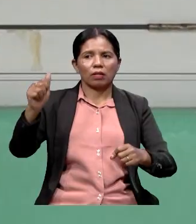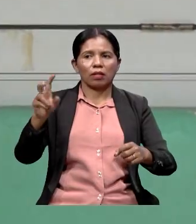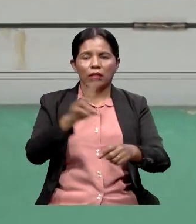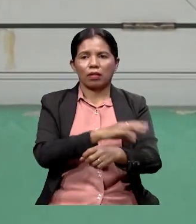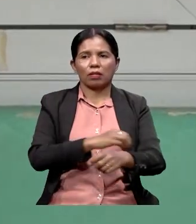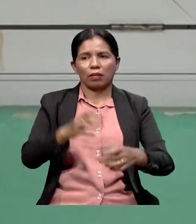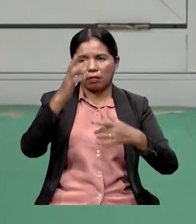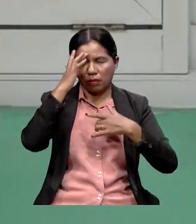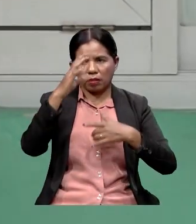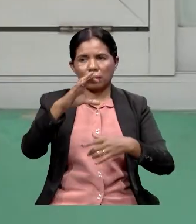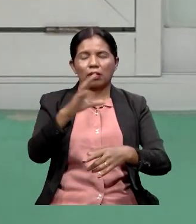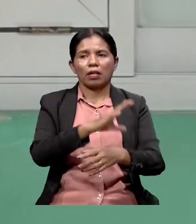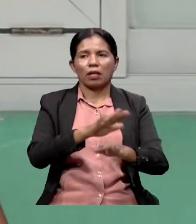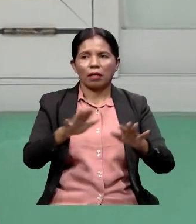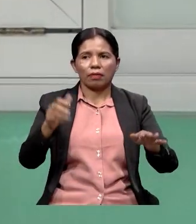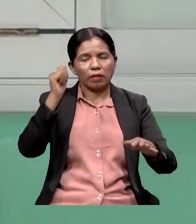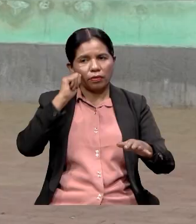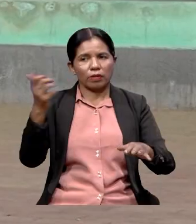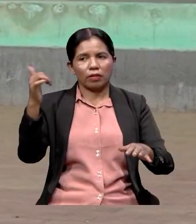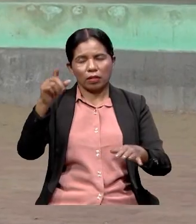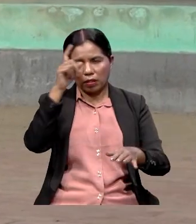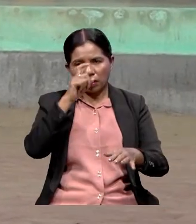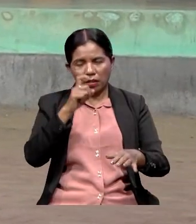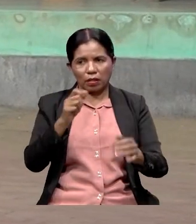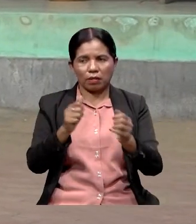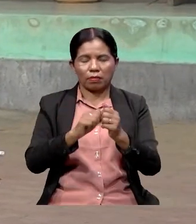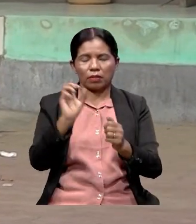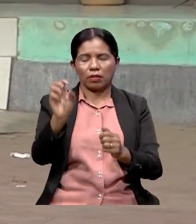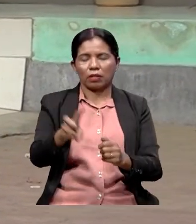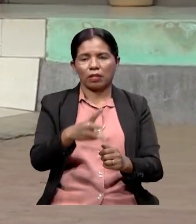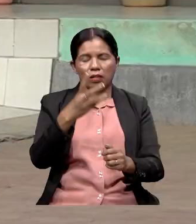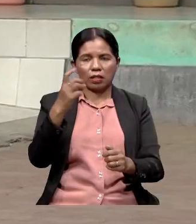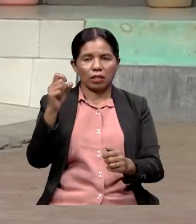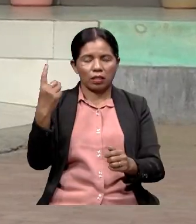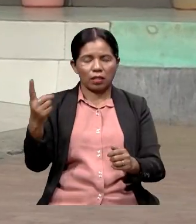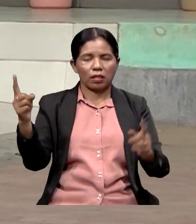cancro cervix, balabarik feto sira huidade sanlo resing ida to sanlo resing hat,